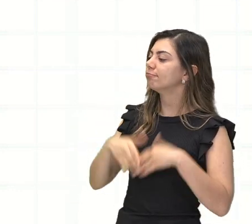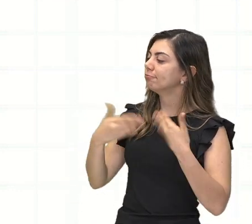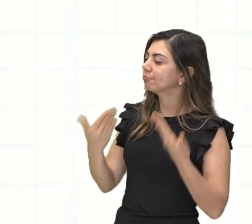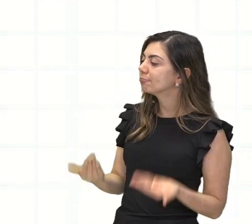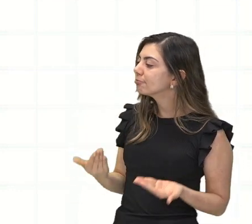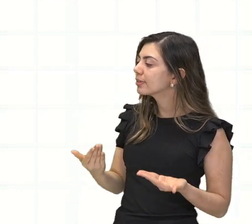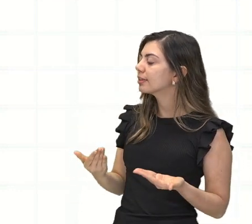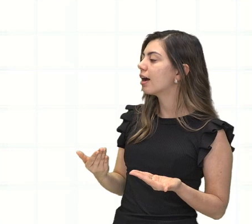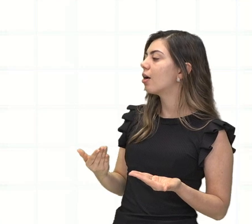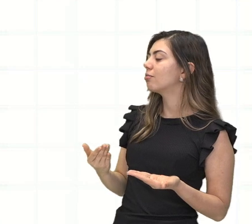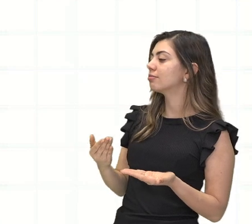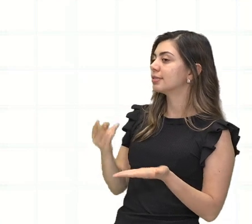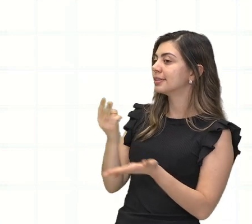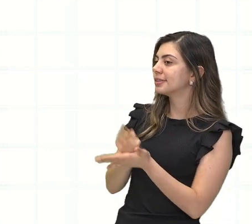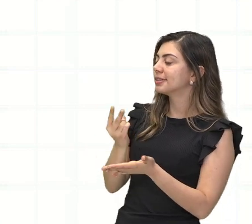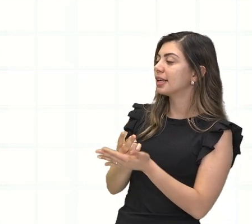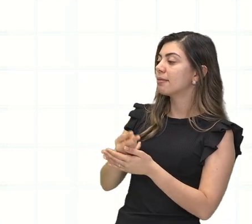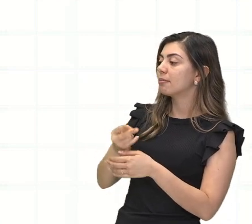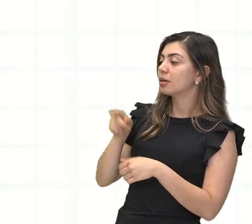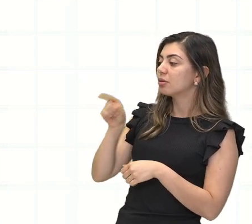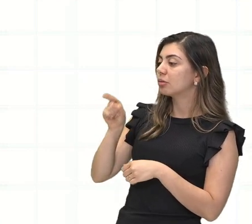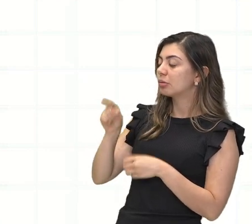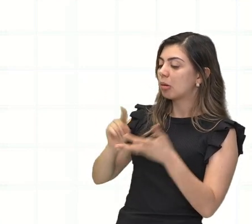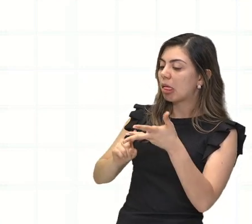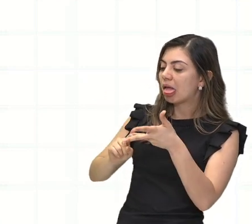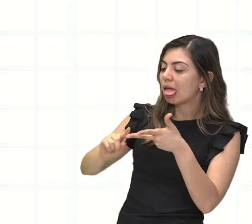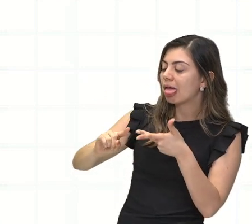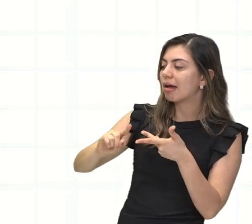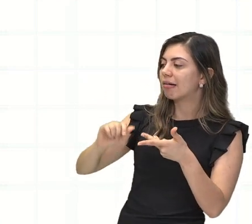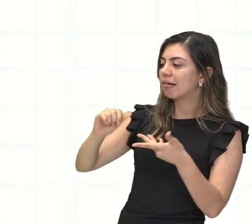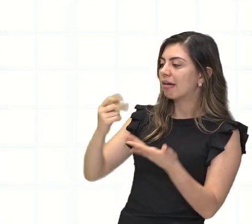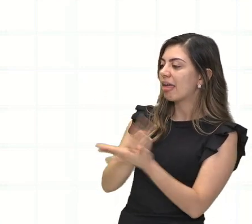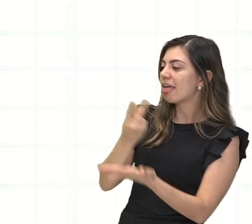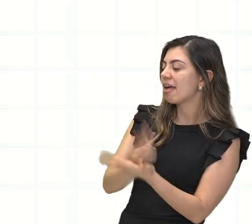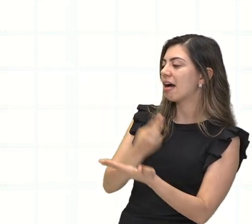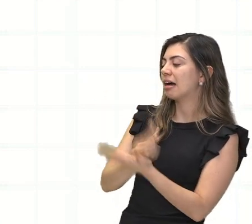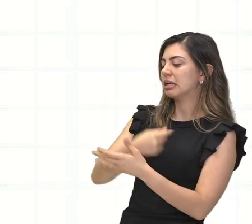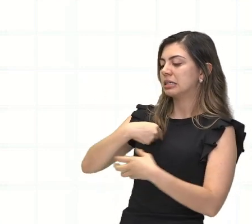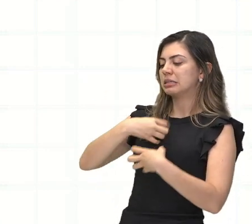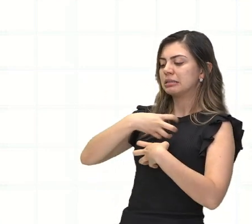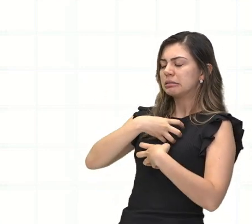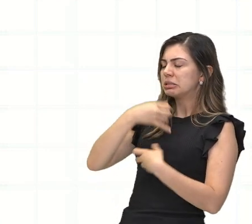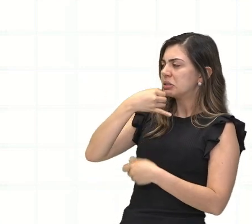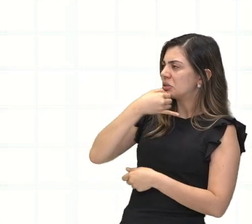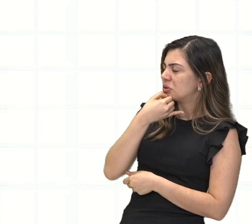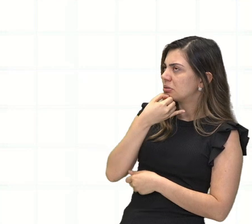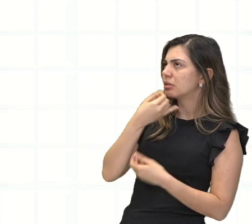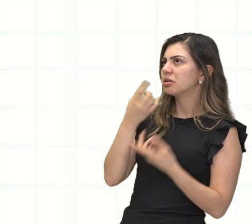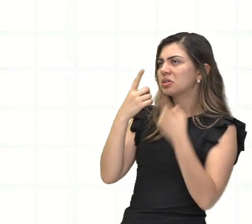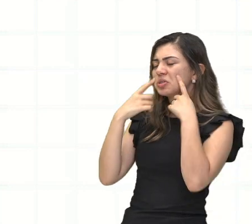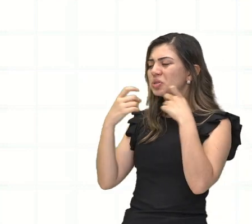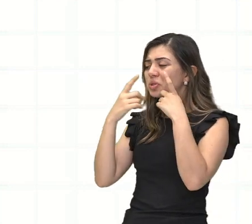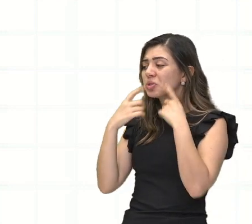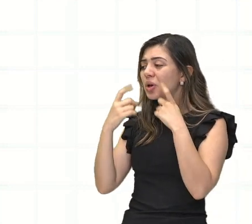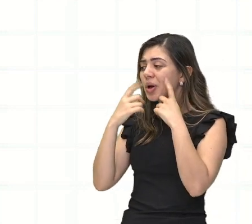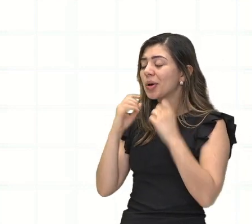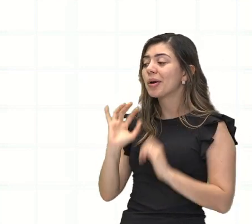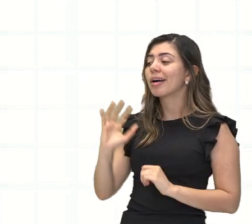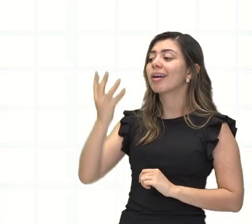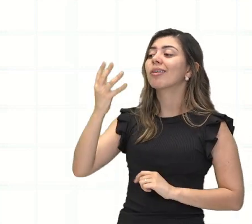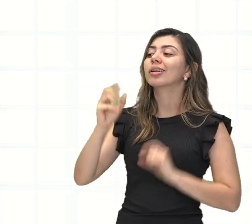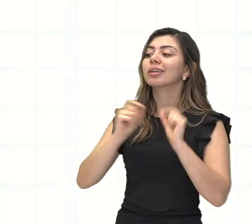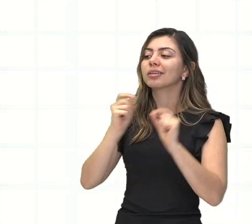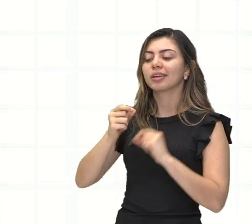que você faz algo de ruim e me faz chorar ou ficar triste, um de